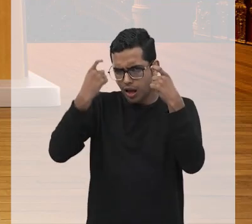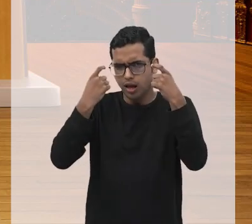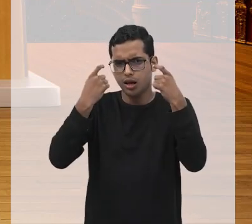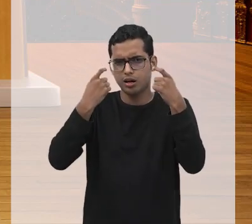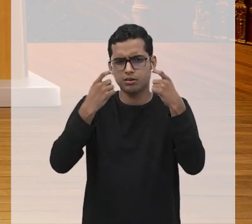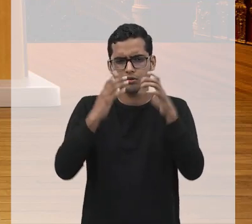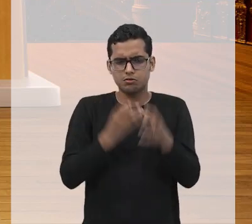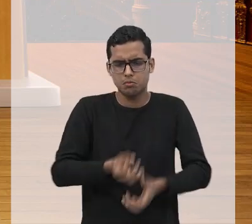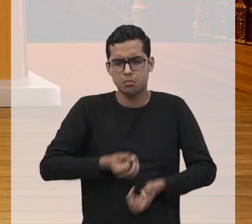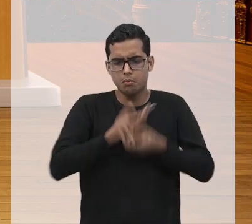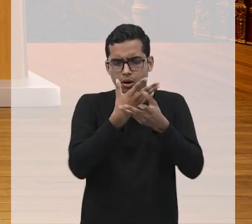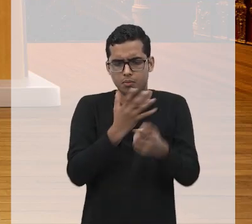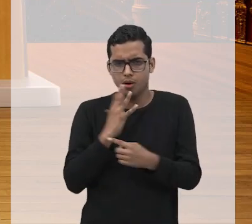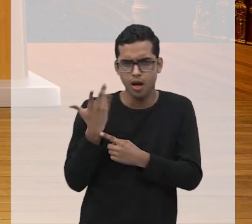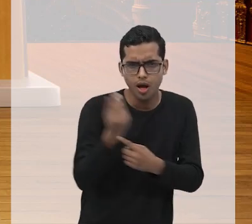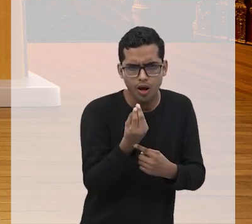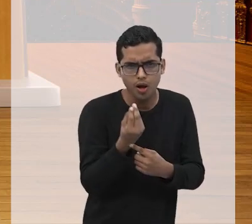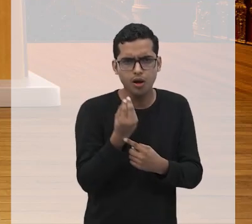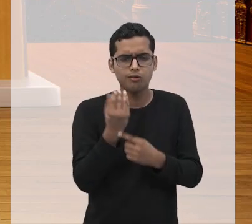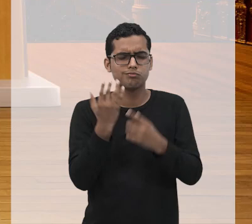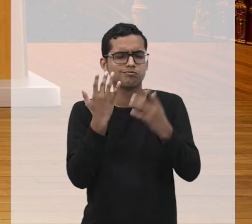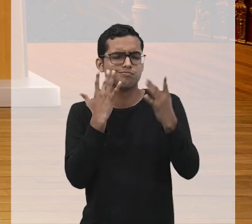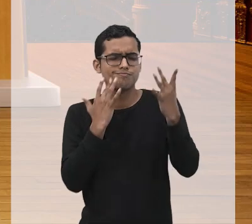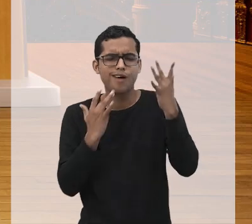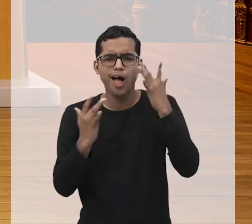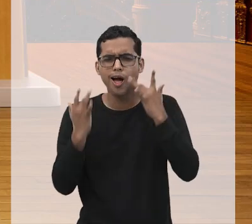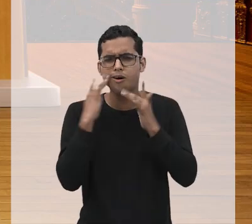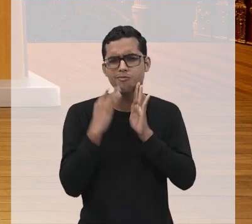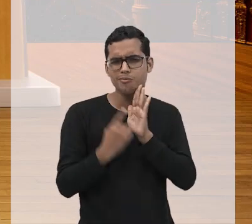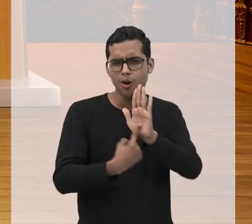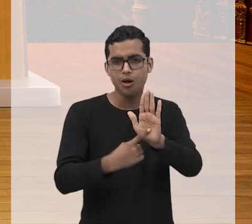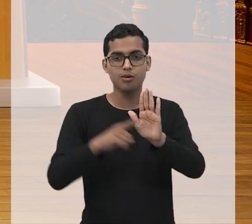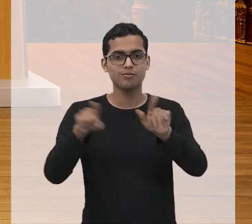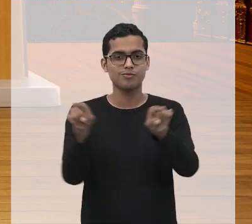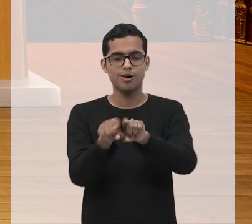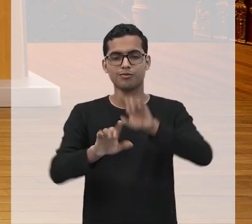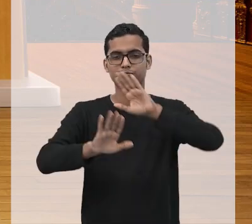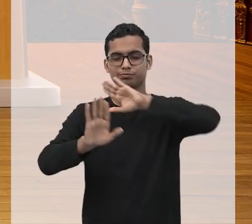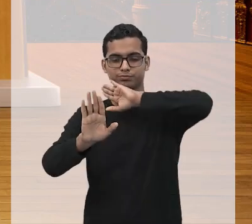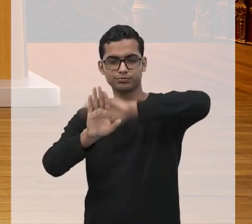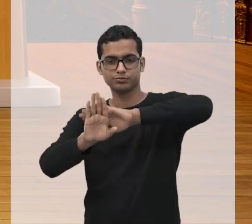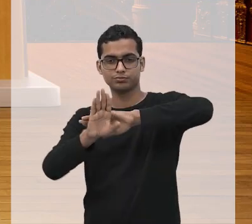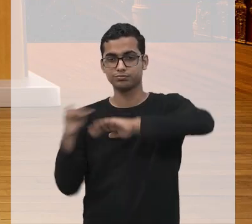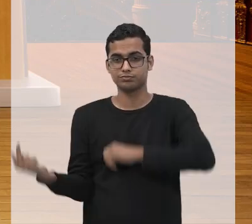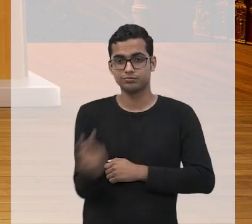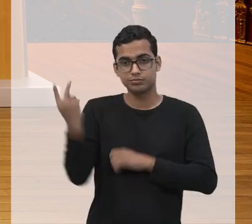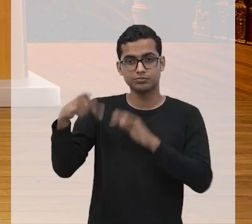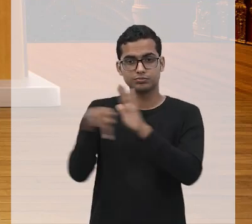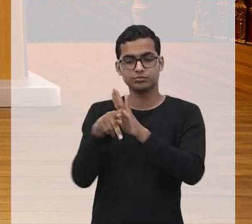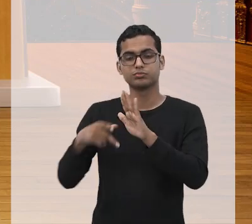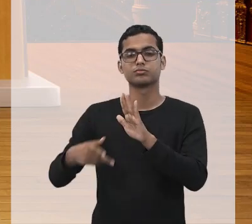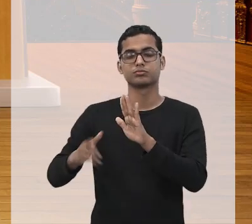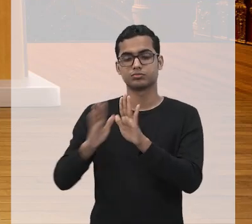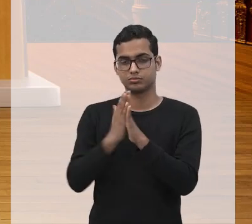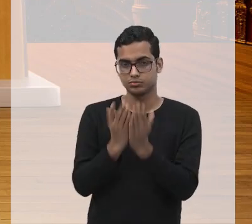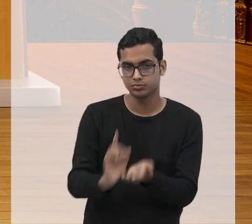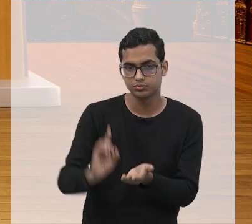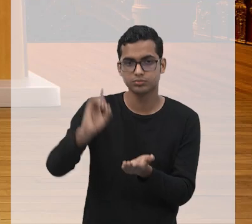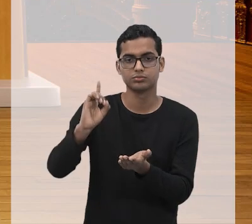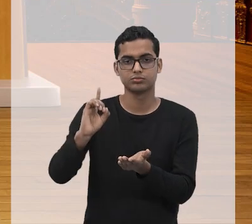teatro, a questão de encenação. A valorização era o propósito bíblico,